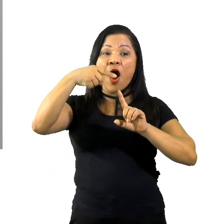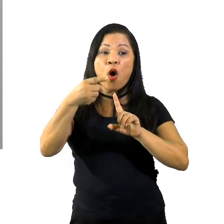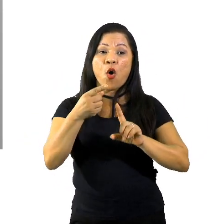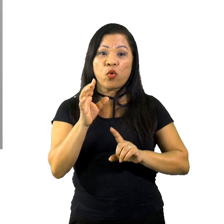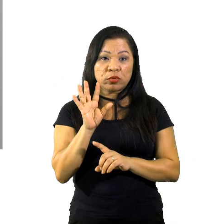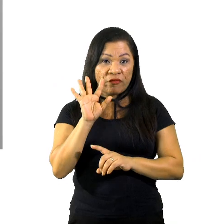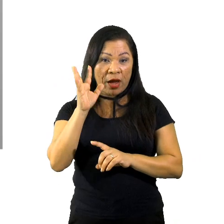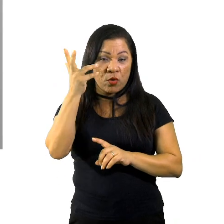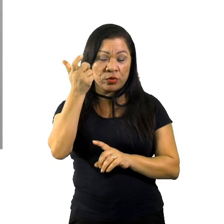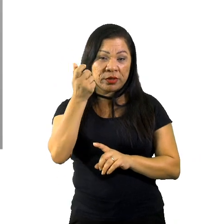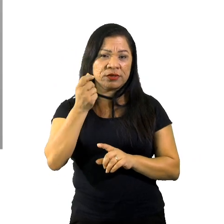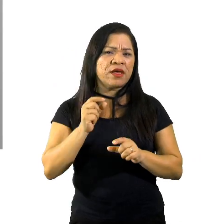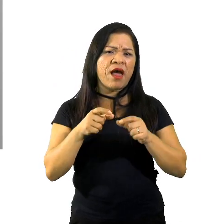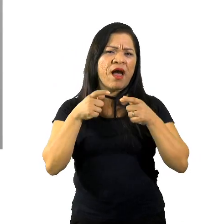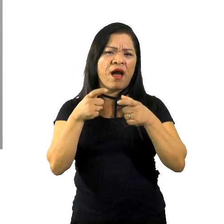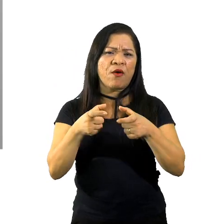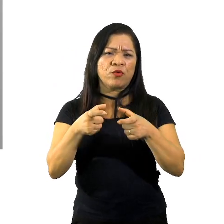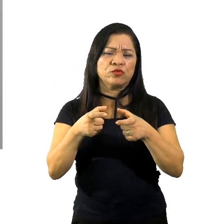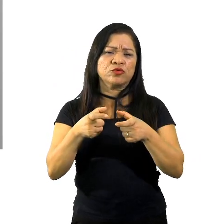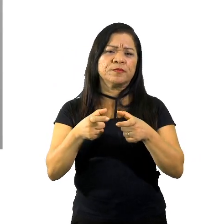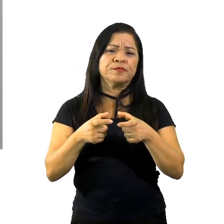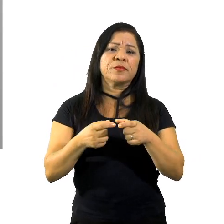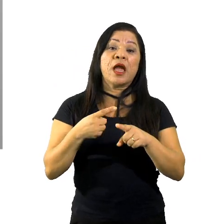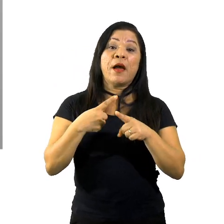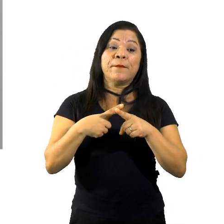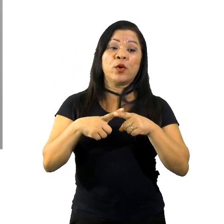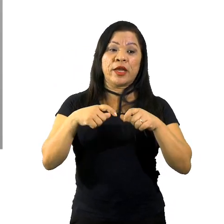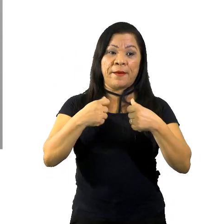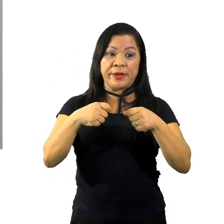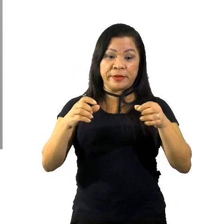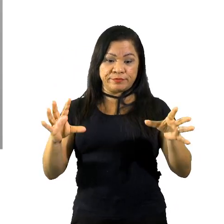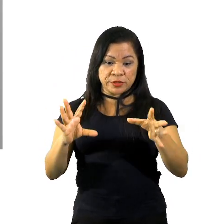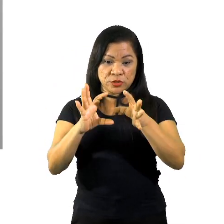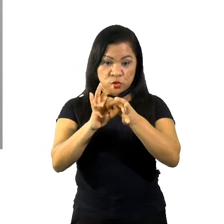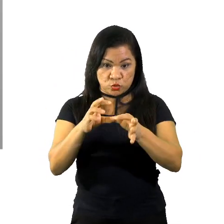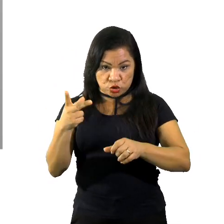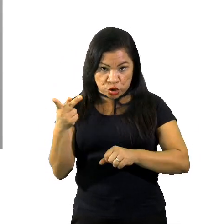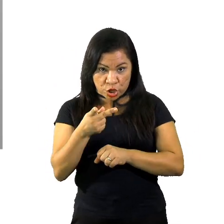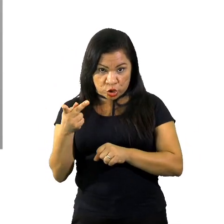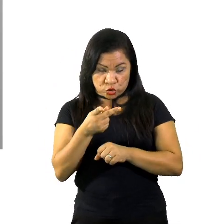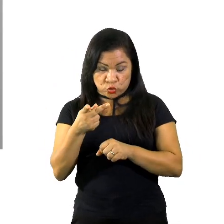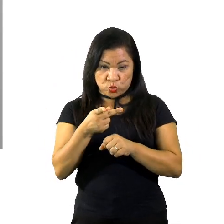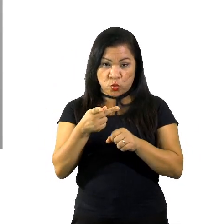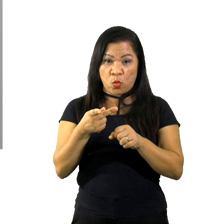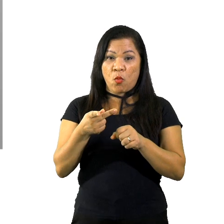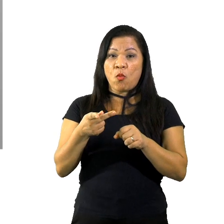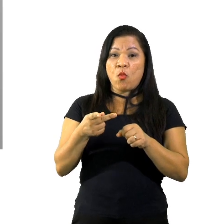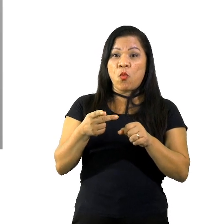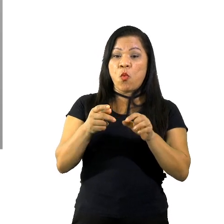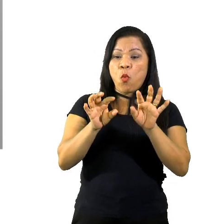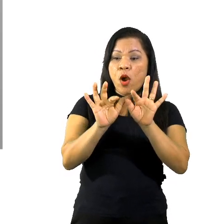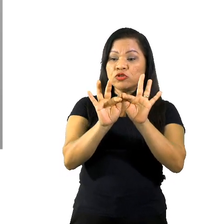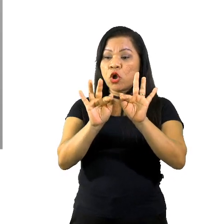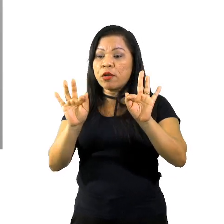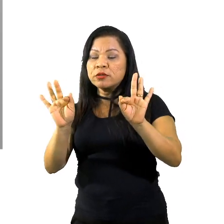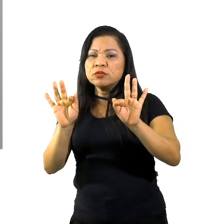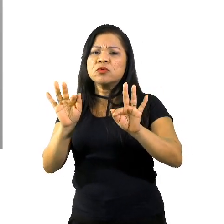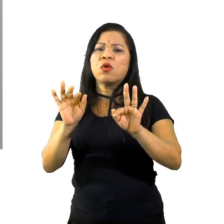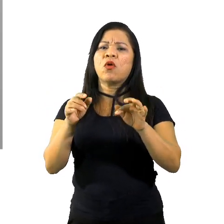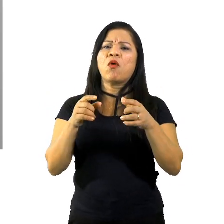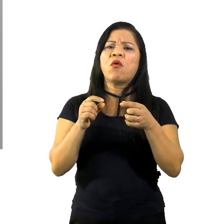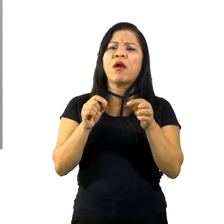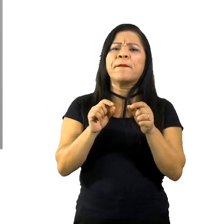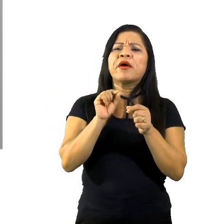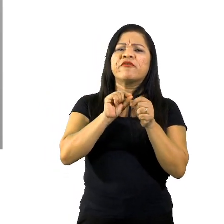relativo tem a função de unir essas duas orações e transformar em um período composto, um período